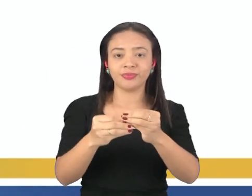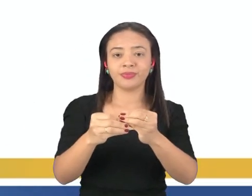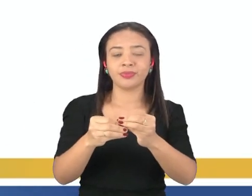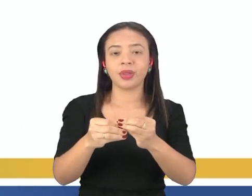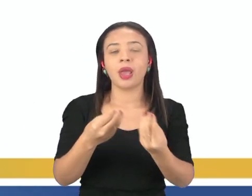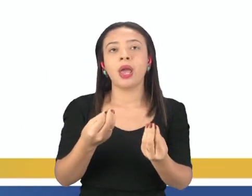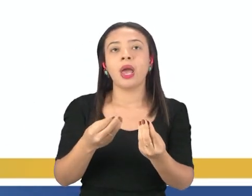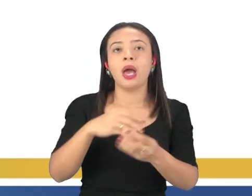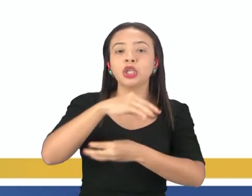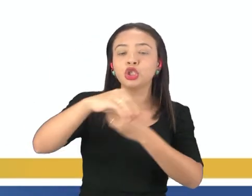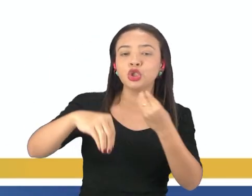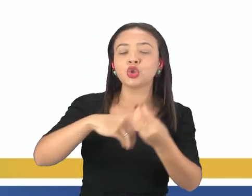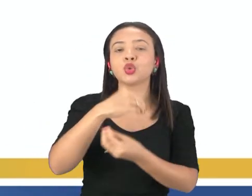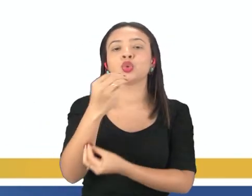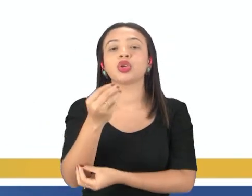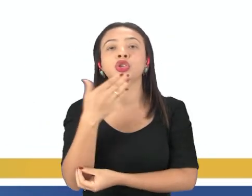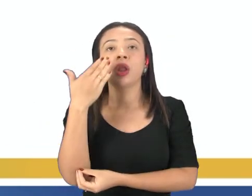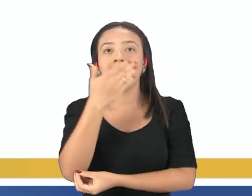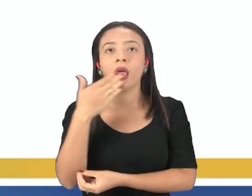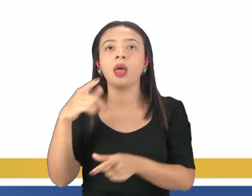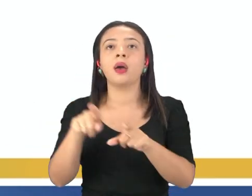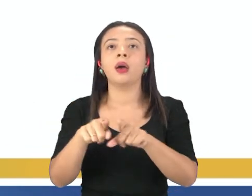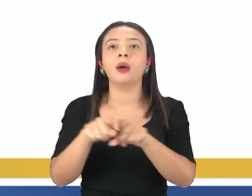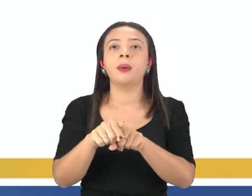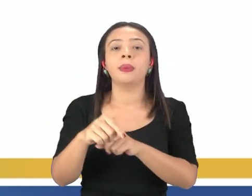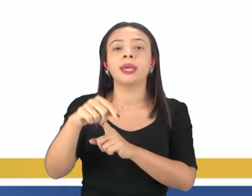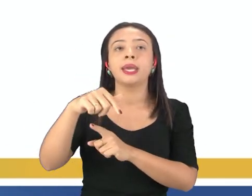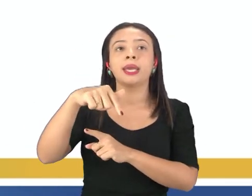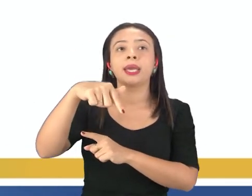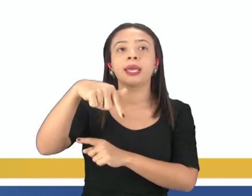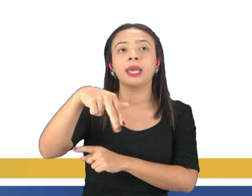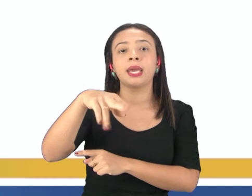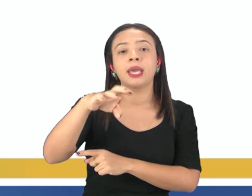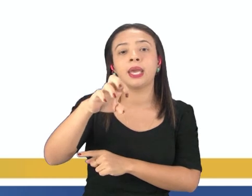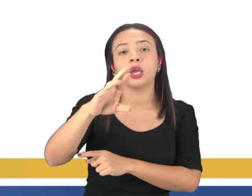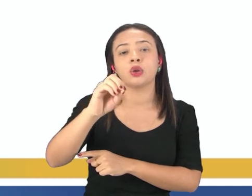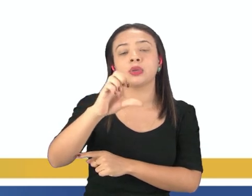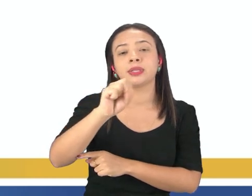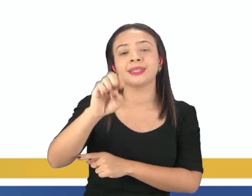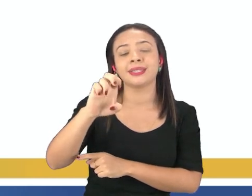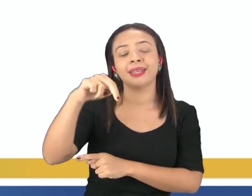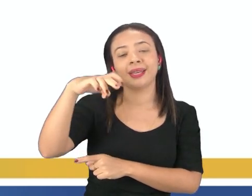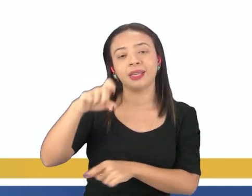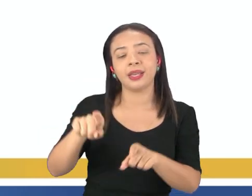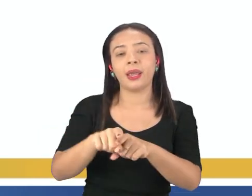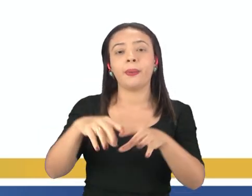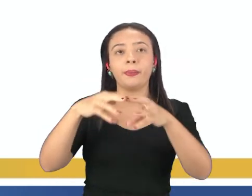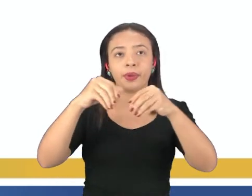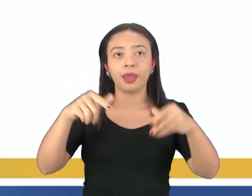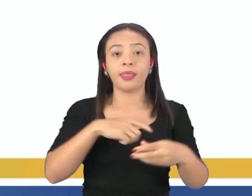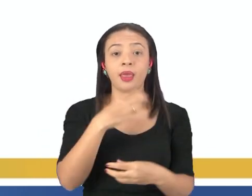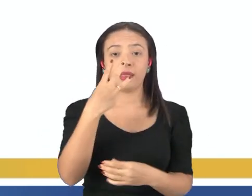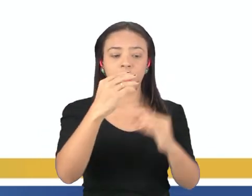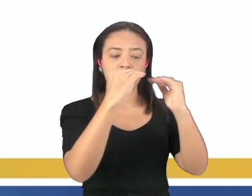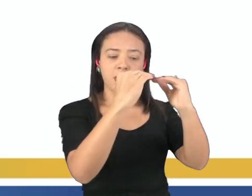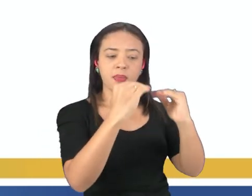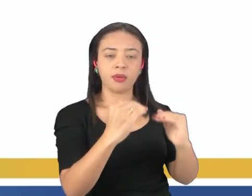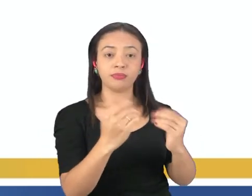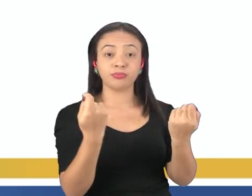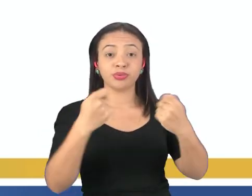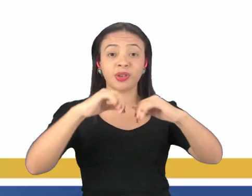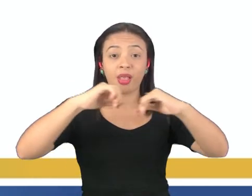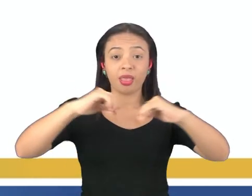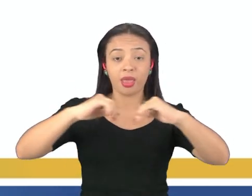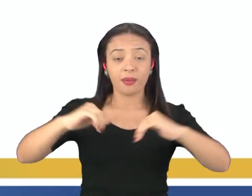de açúcar, uma mistura contendo querosene e areia, são vistas claramente 3 fases. Para separar cada componente